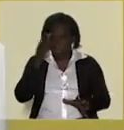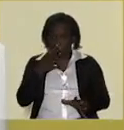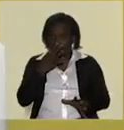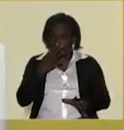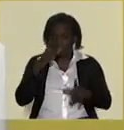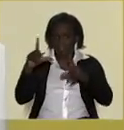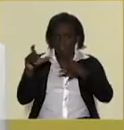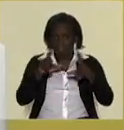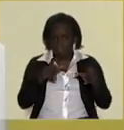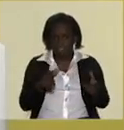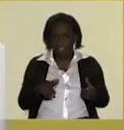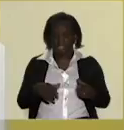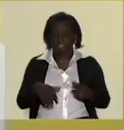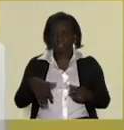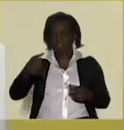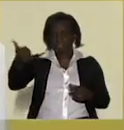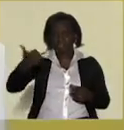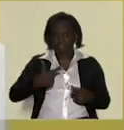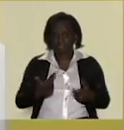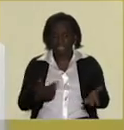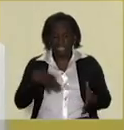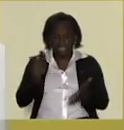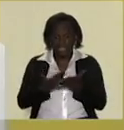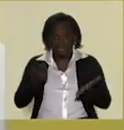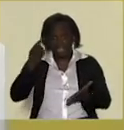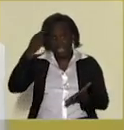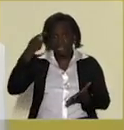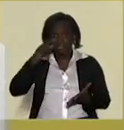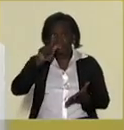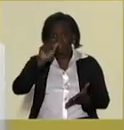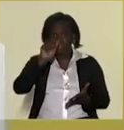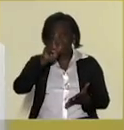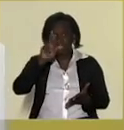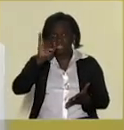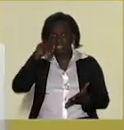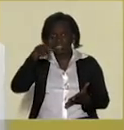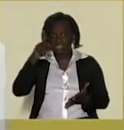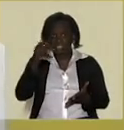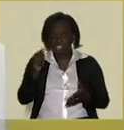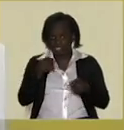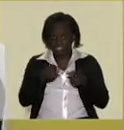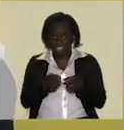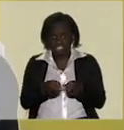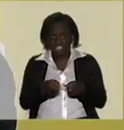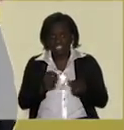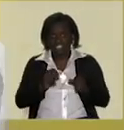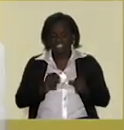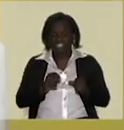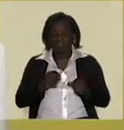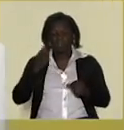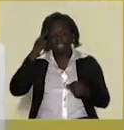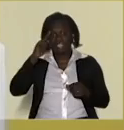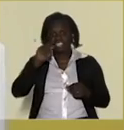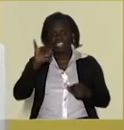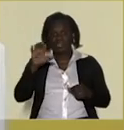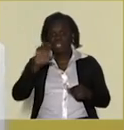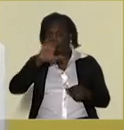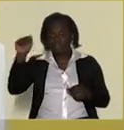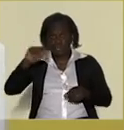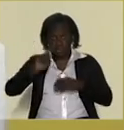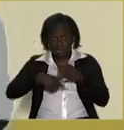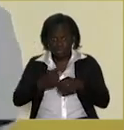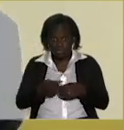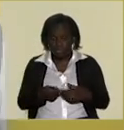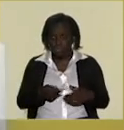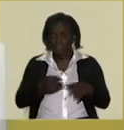maior do que autógrafo, aqui. foto. Entendeu? Até hoje lembram do Garrincha. Imagina se o Zico tivesse sido campeão do